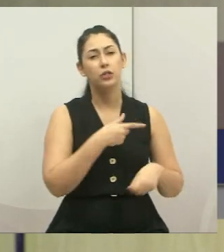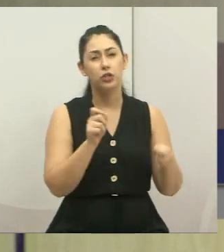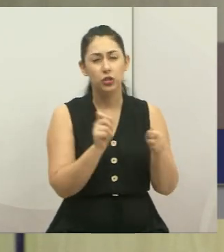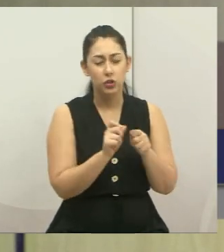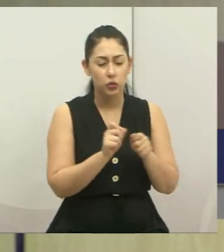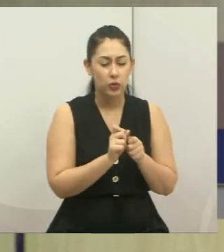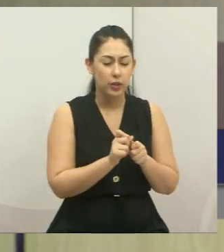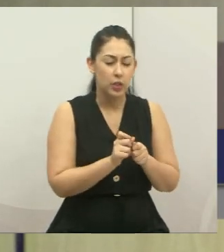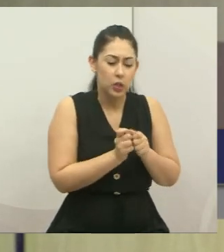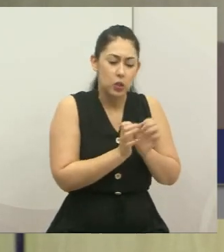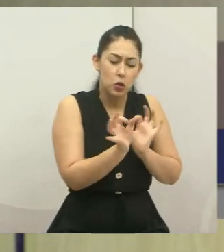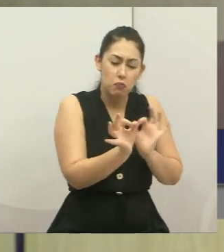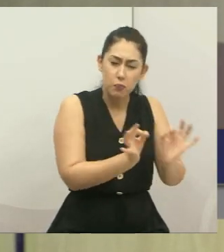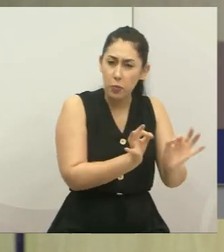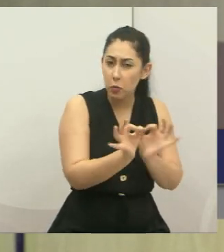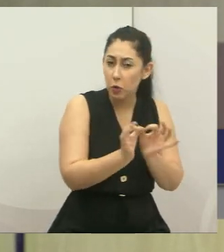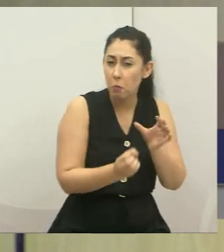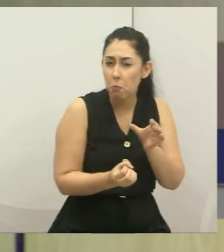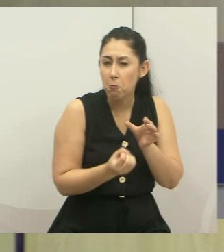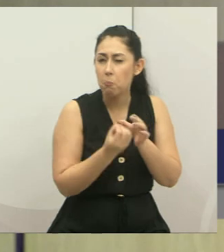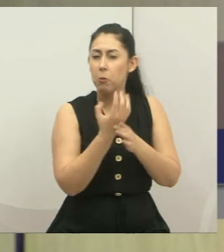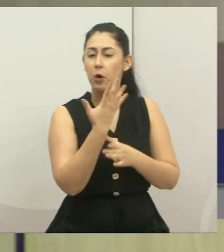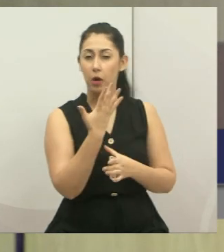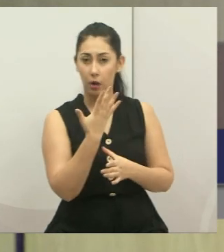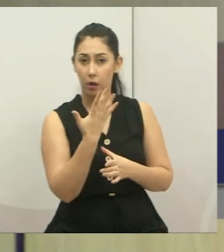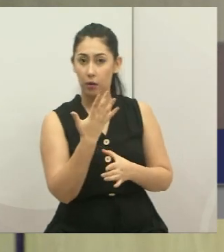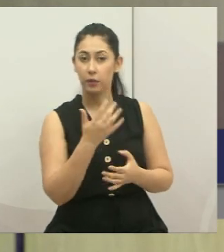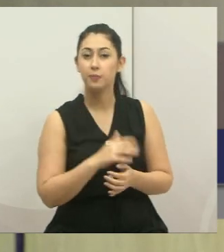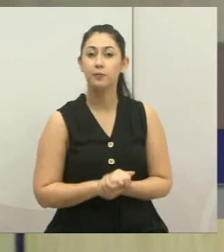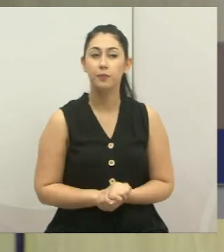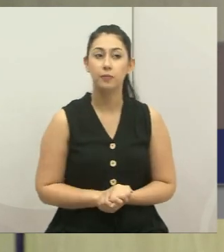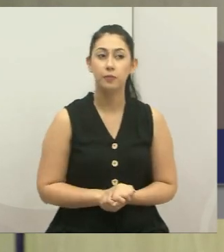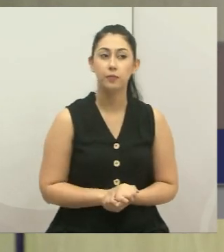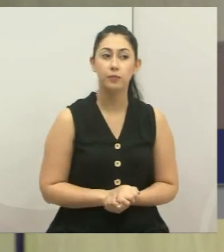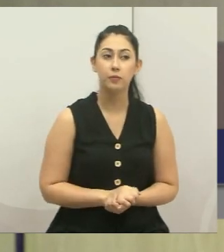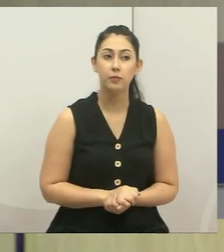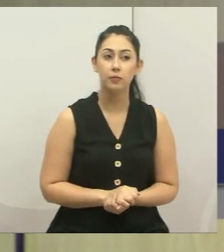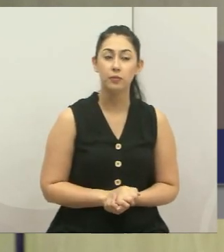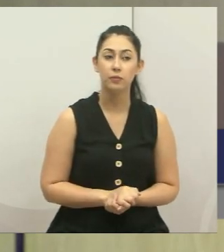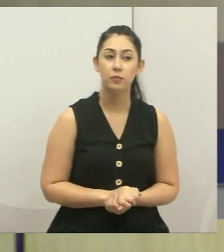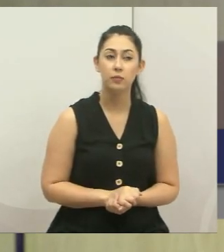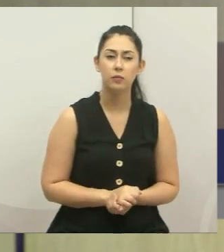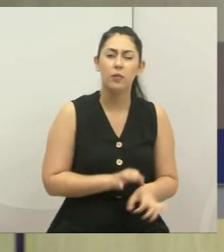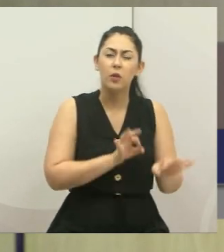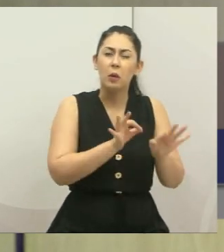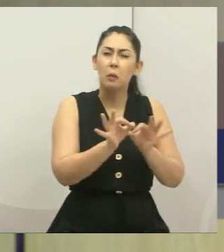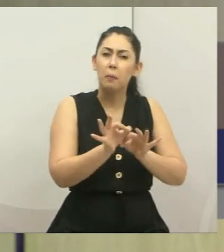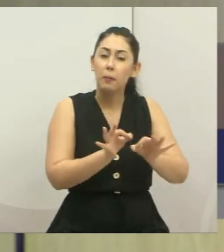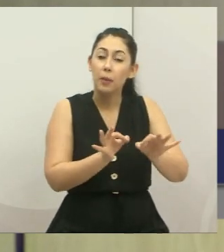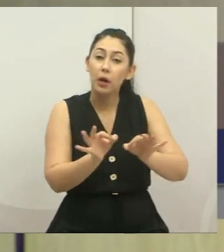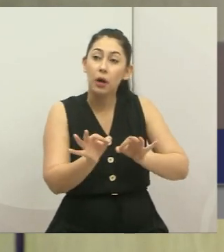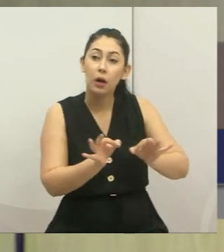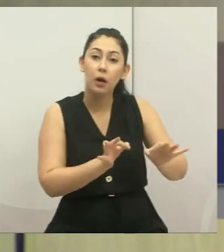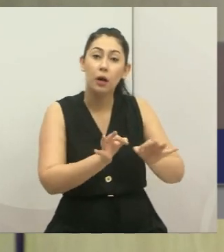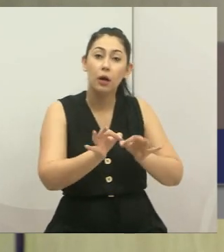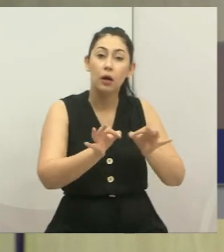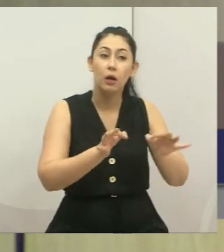ecológico, para a gente criar justamente todo um plano